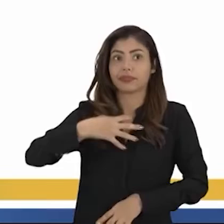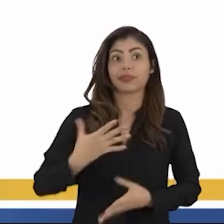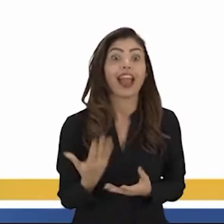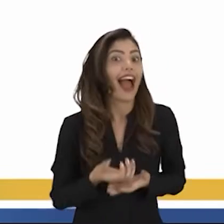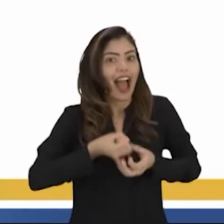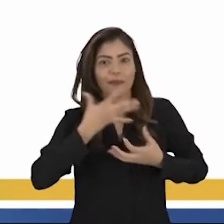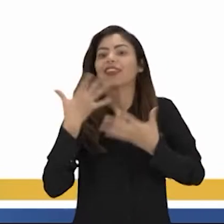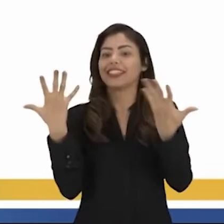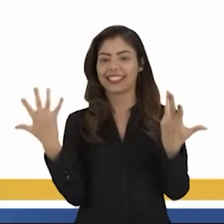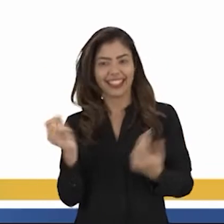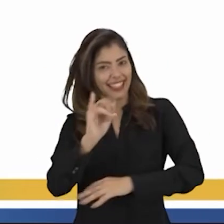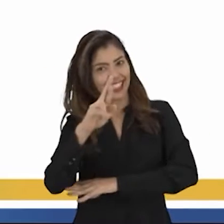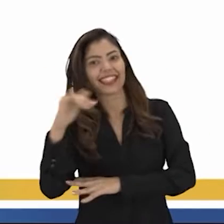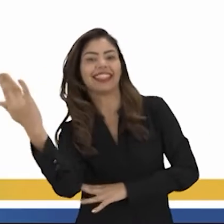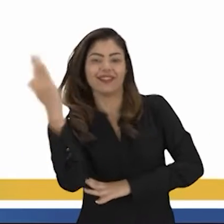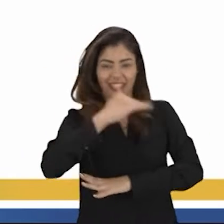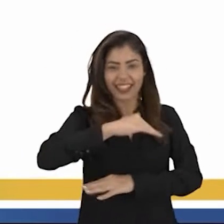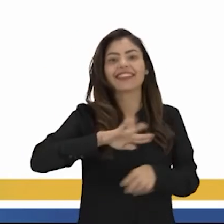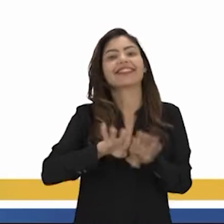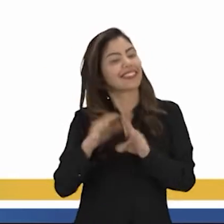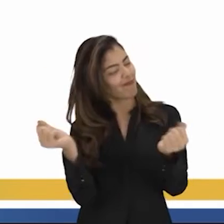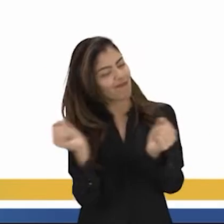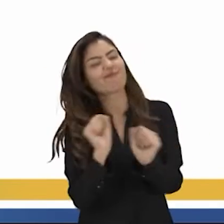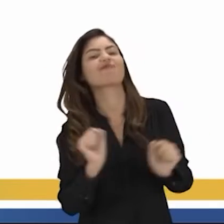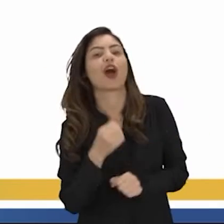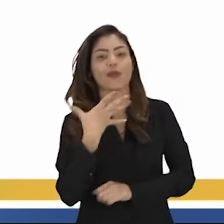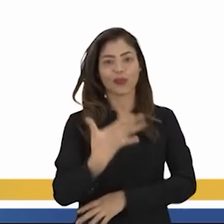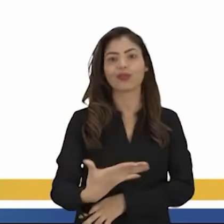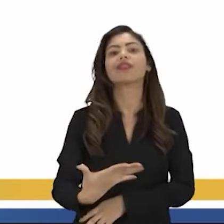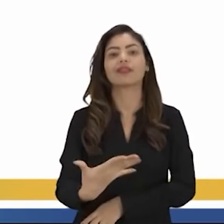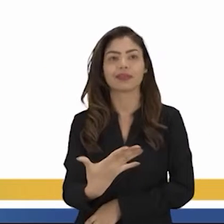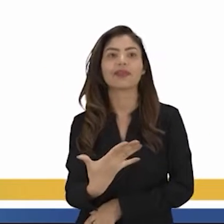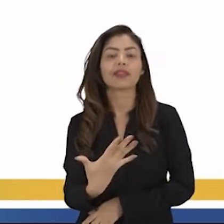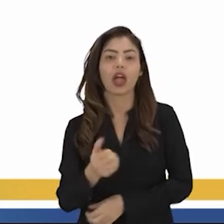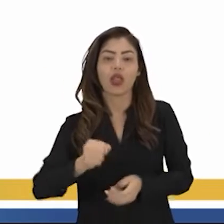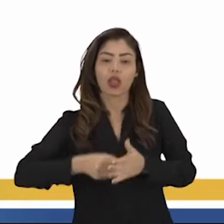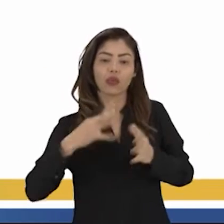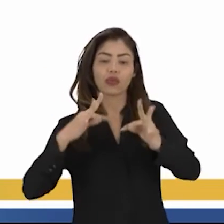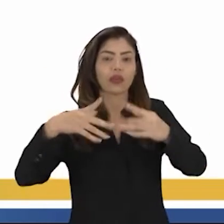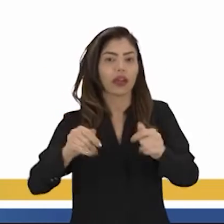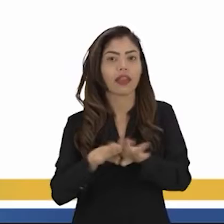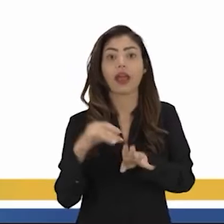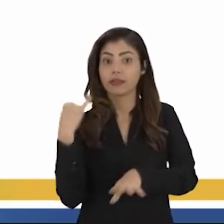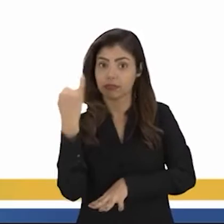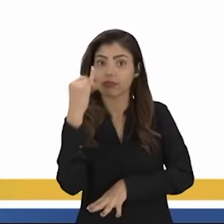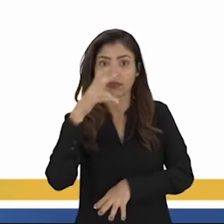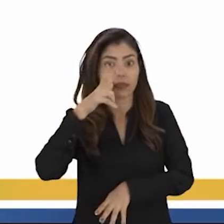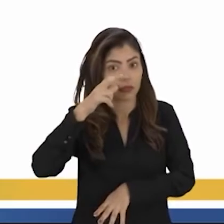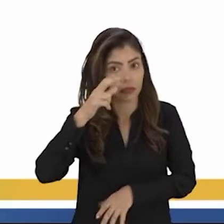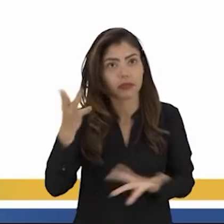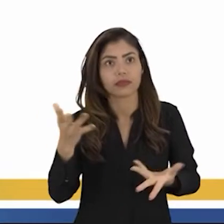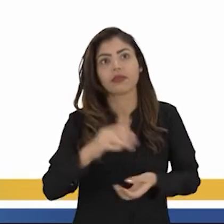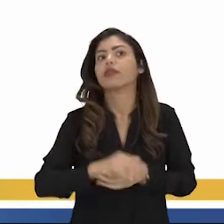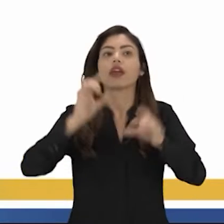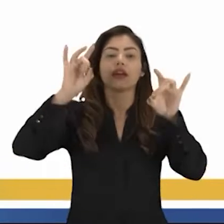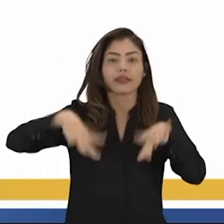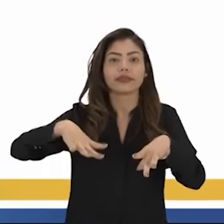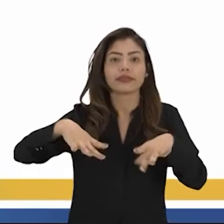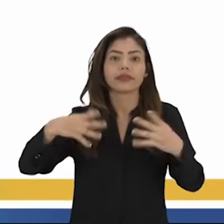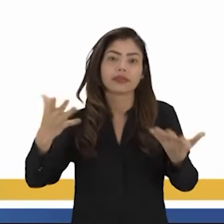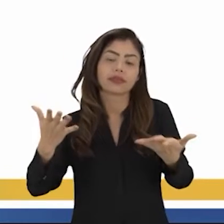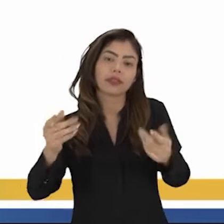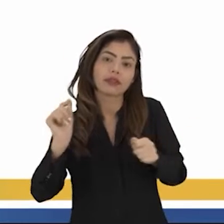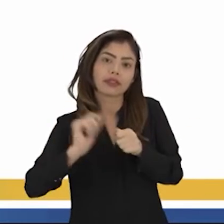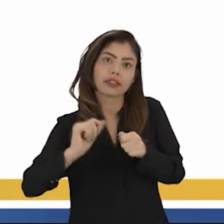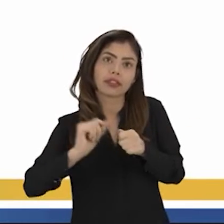Oh, que bom, Iris, que você veio! Você veio! Né? Então, tudo isso é bem interessante. Essa última agora, né,